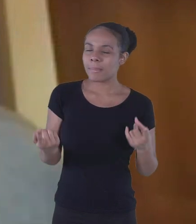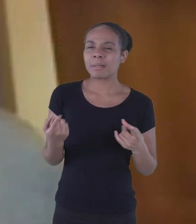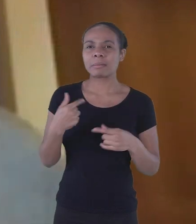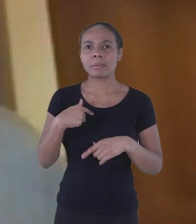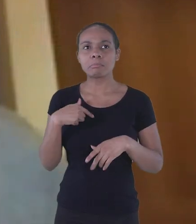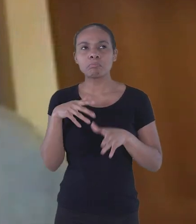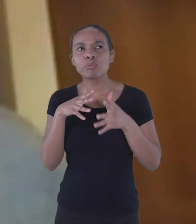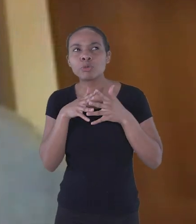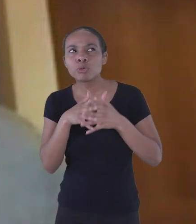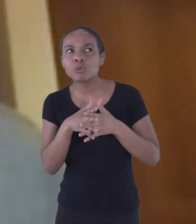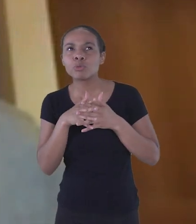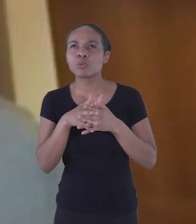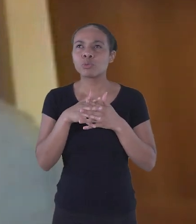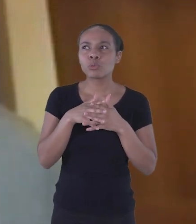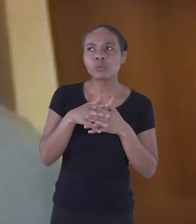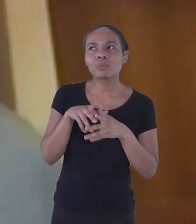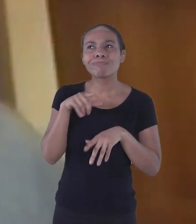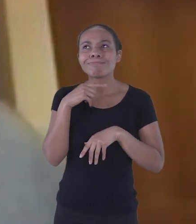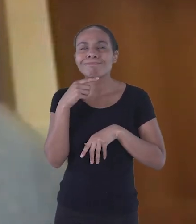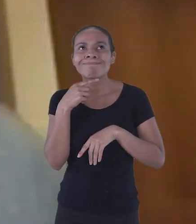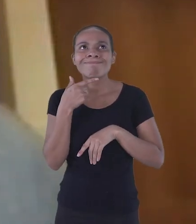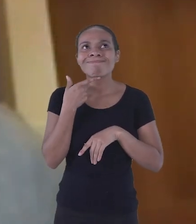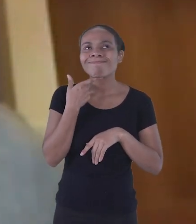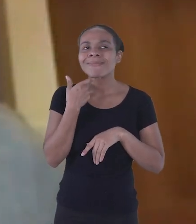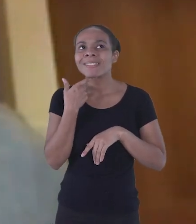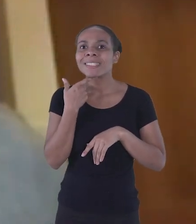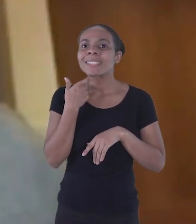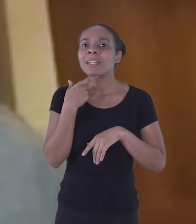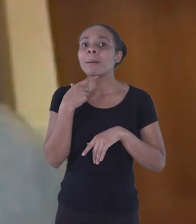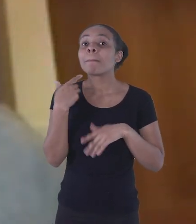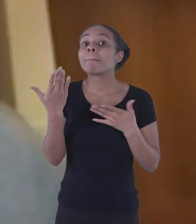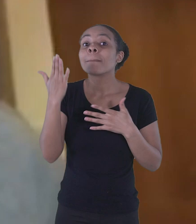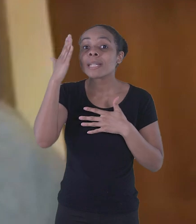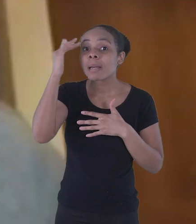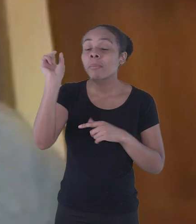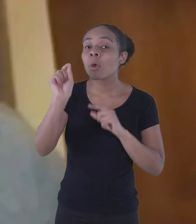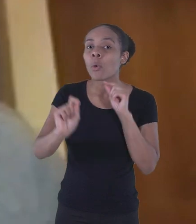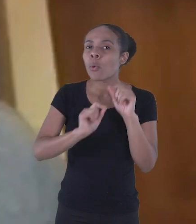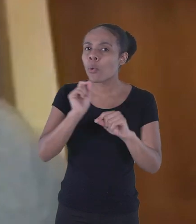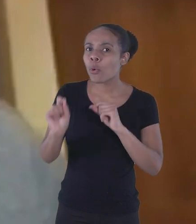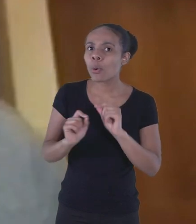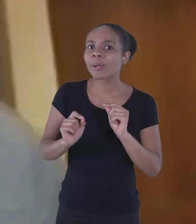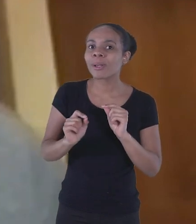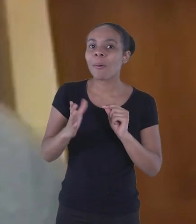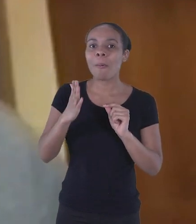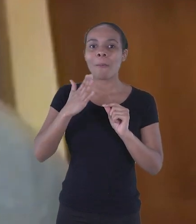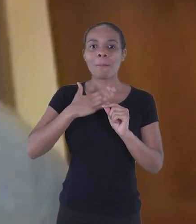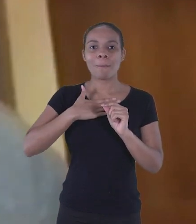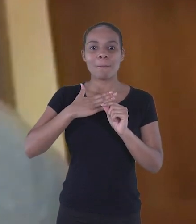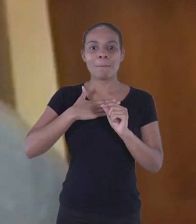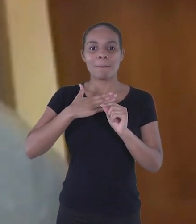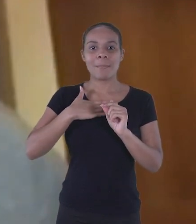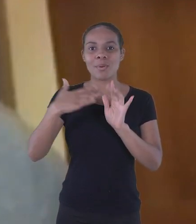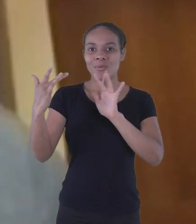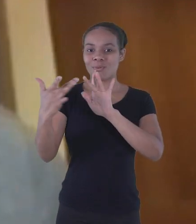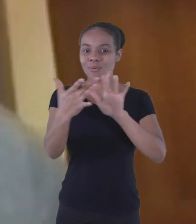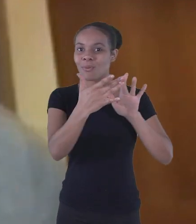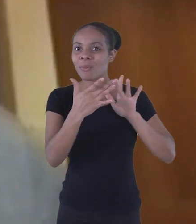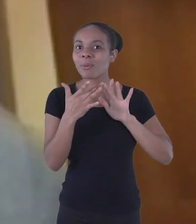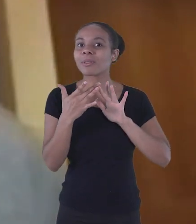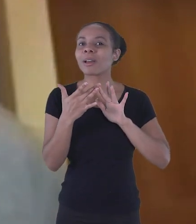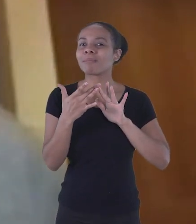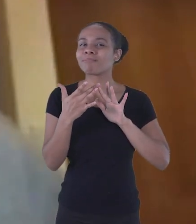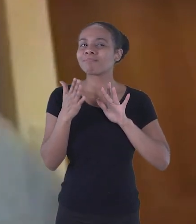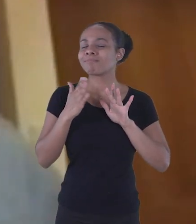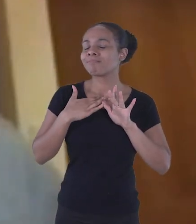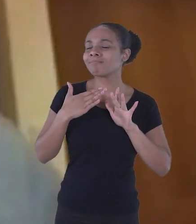encucava e ficava ansioso para saber sobre o meu contar, forma minha de contar. Tá